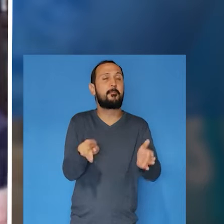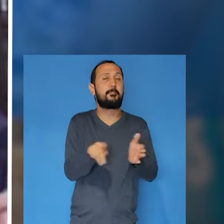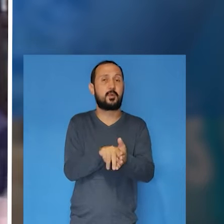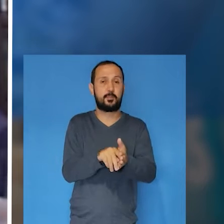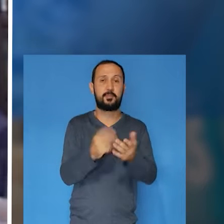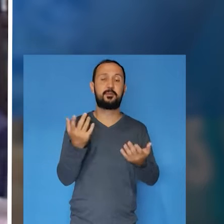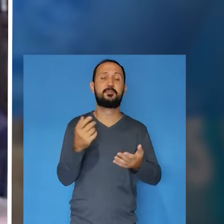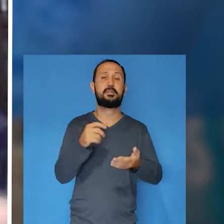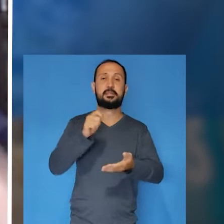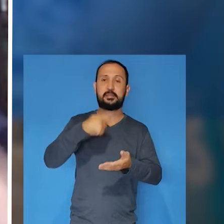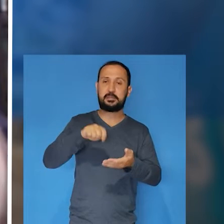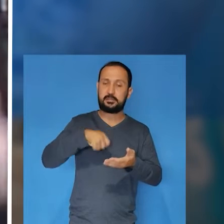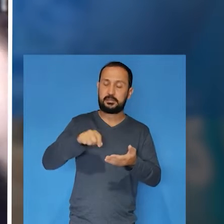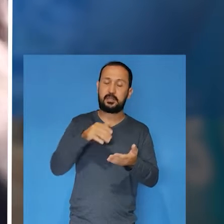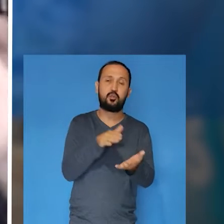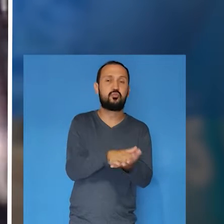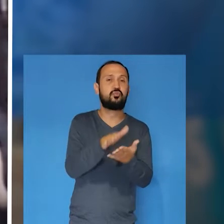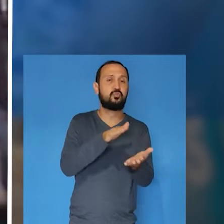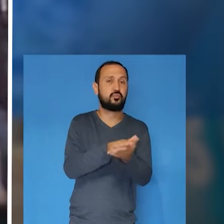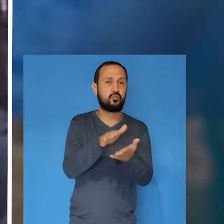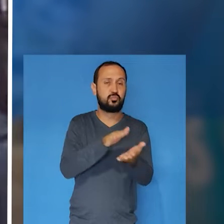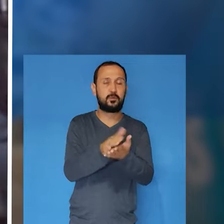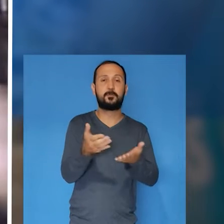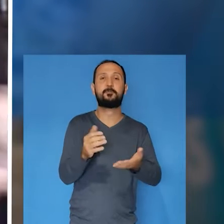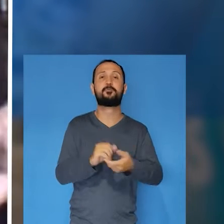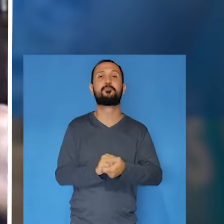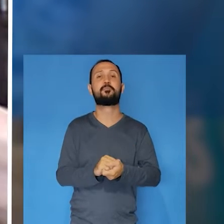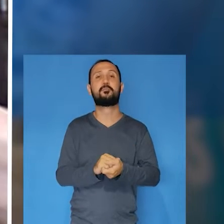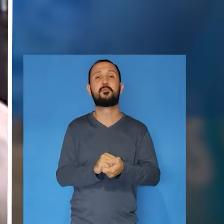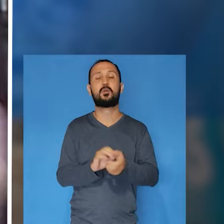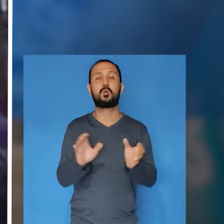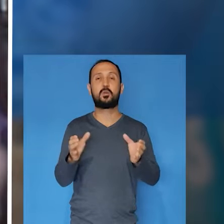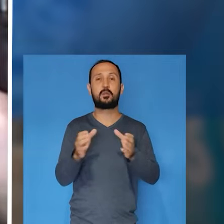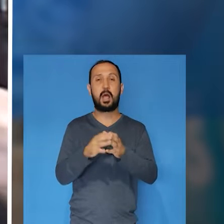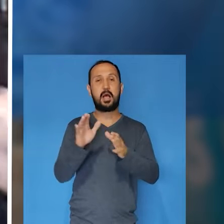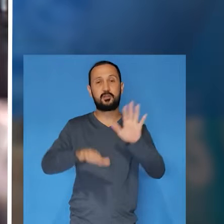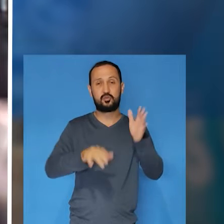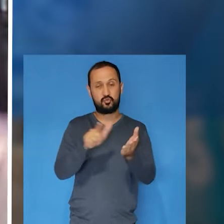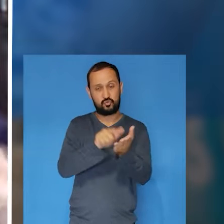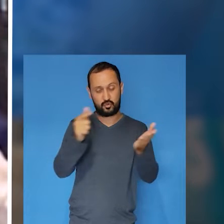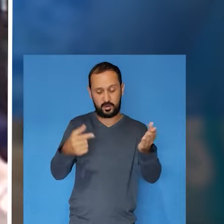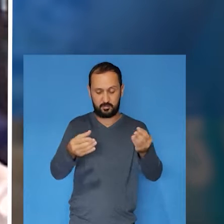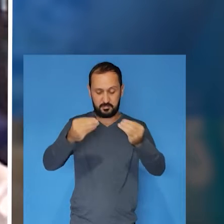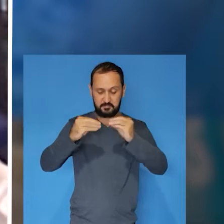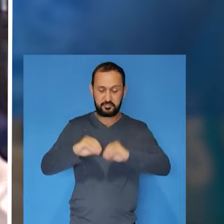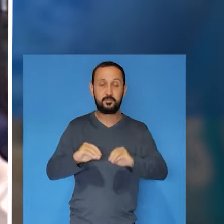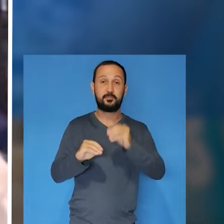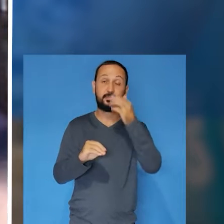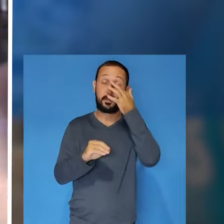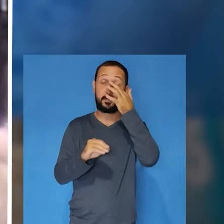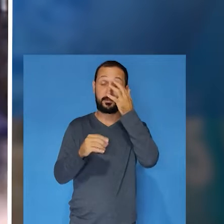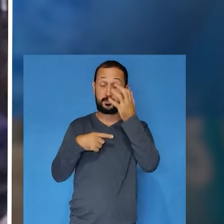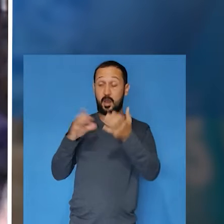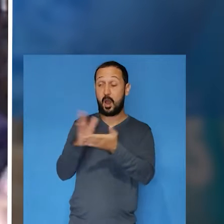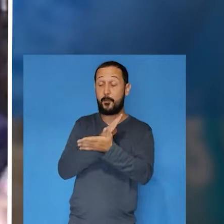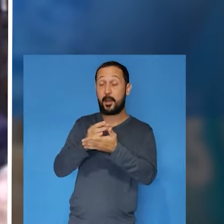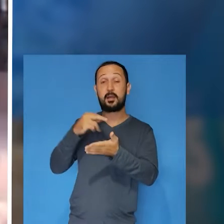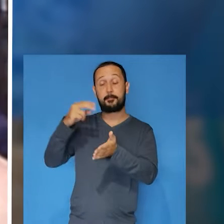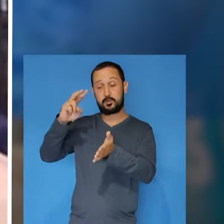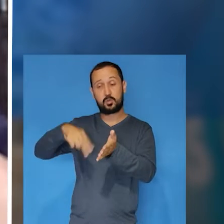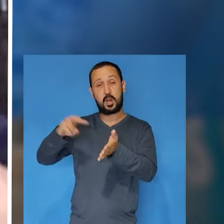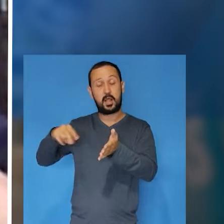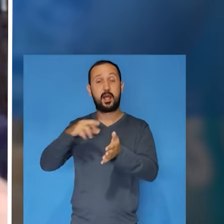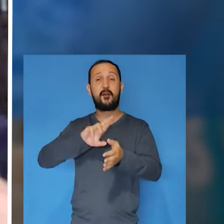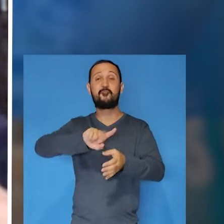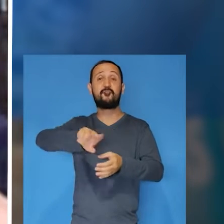romances folhetinescos, escritos e publicados na margem, publicados no rodapé dos jornais, e que os leitores,